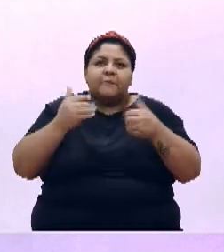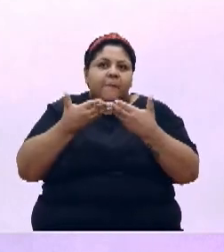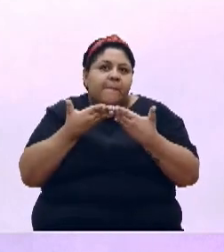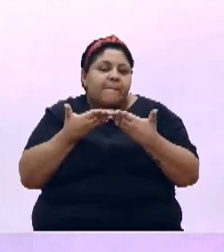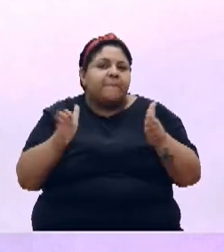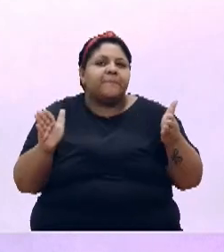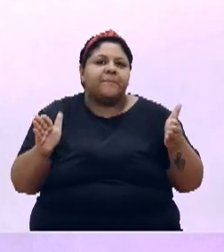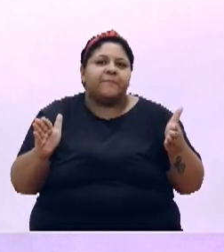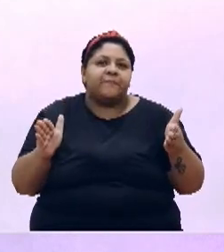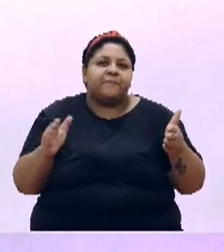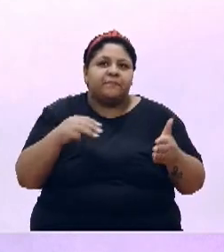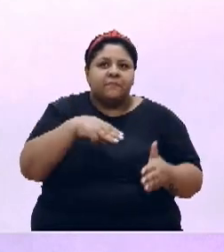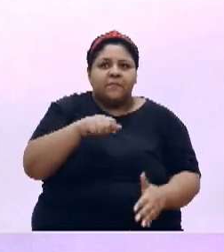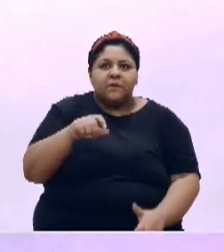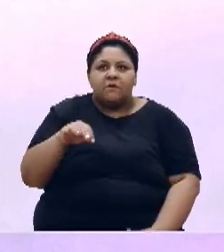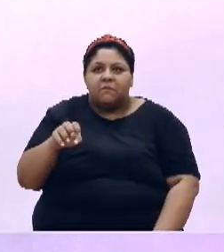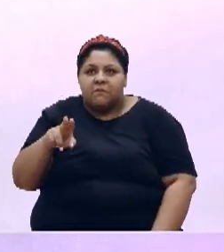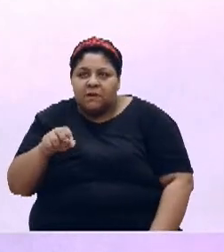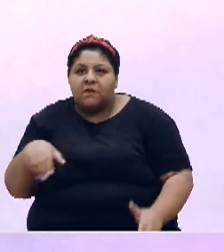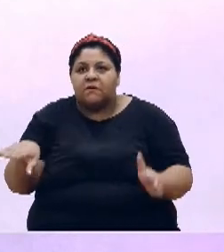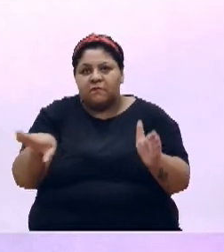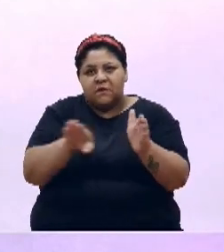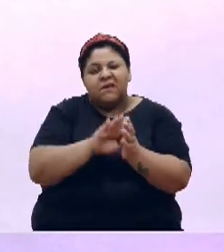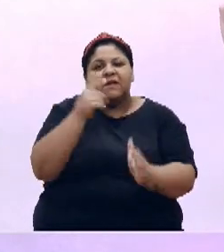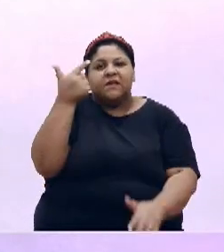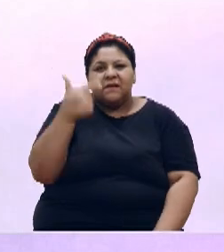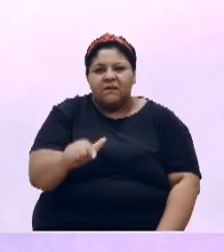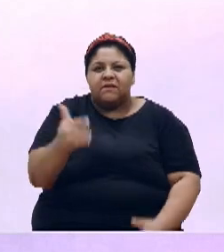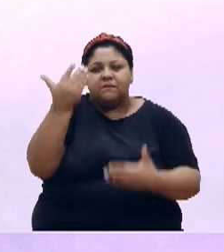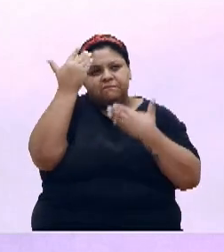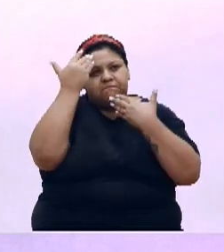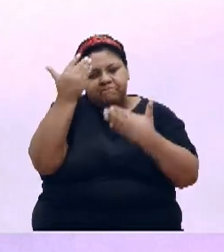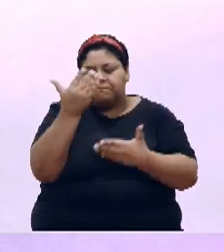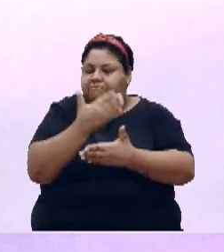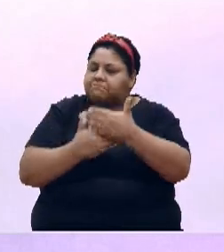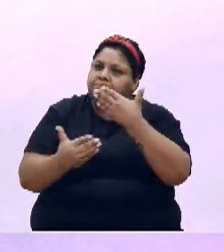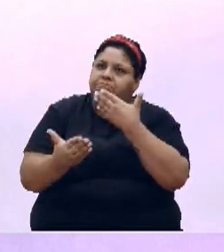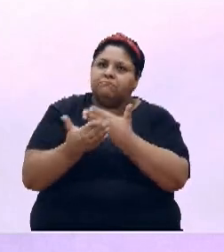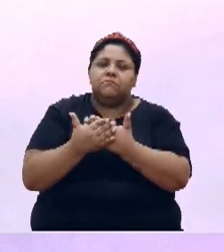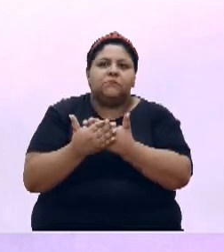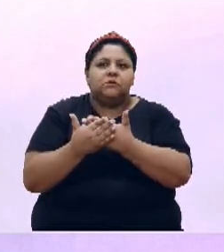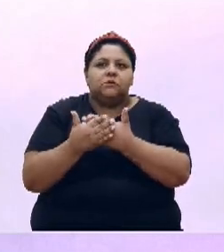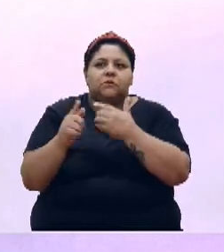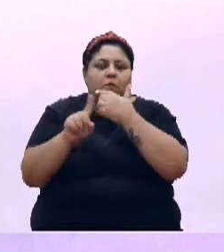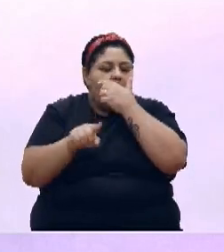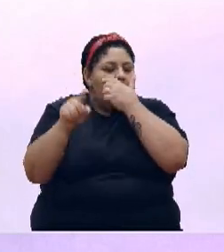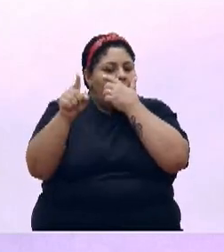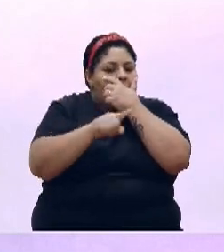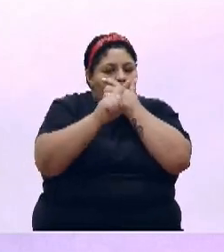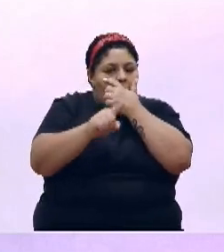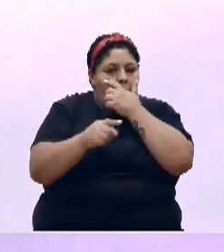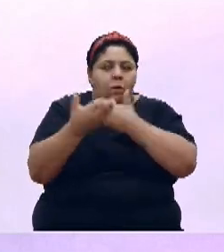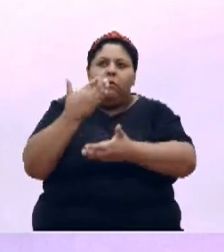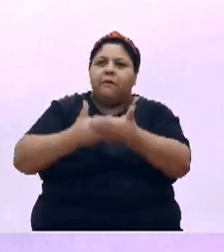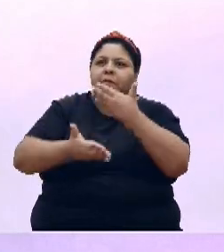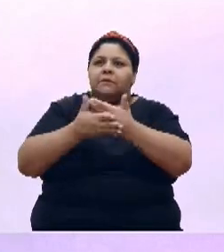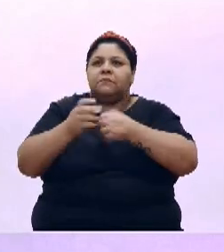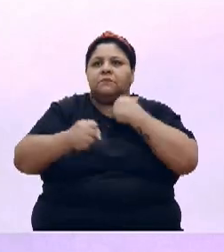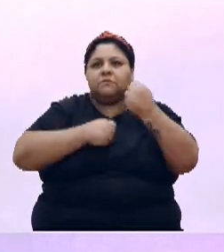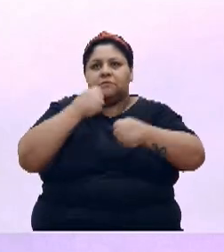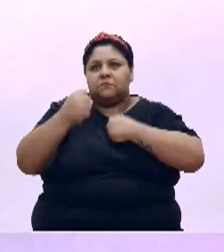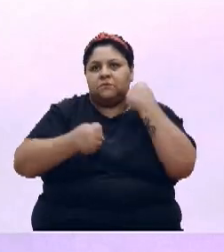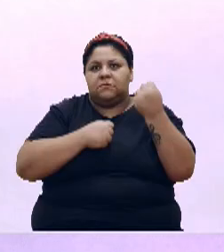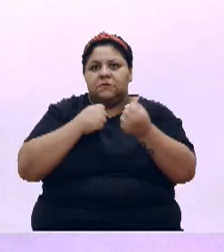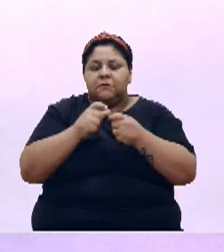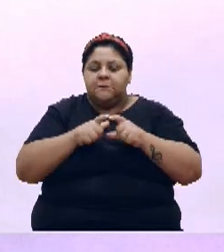espaço para que o Mateu chegasse. E, de novo, essa gratidão toda não anula toda a raiva e a